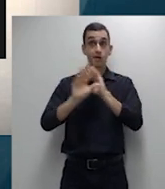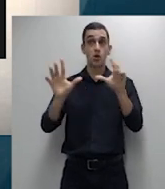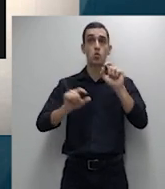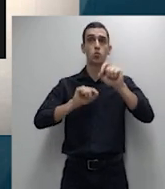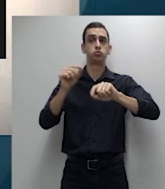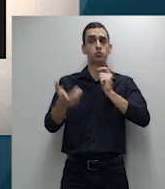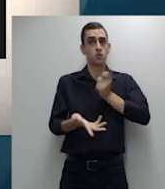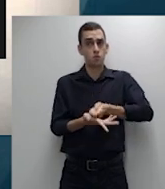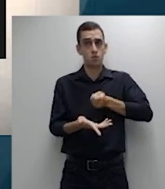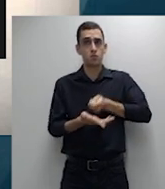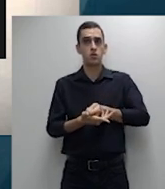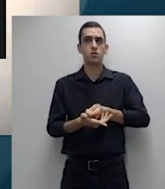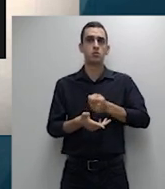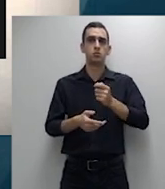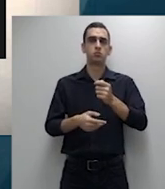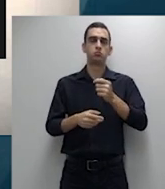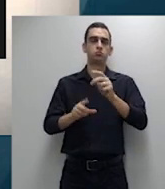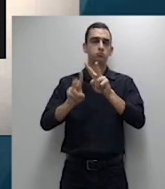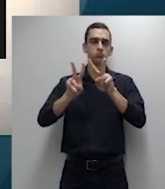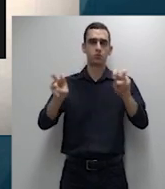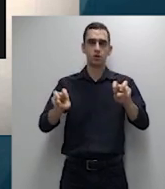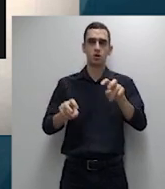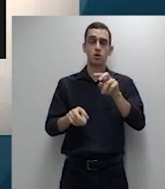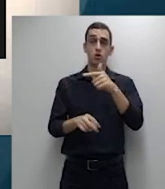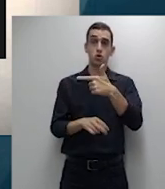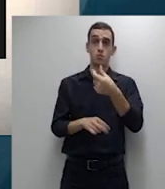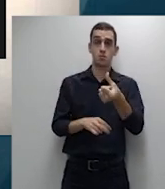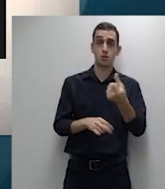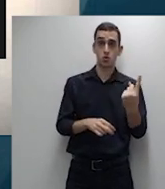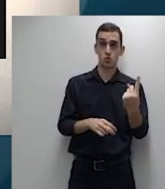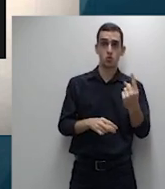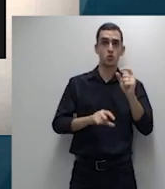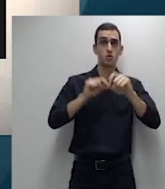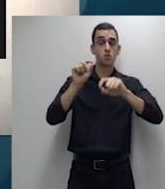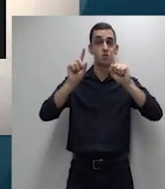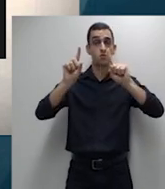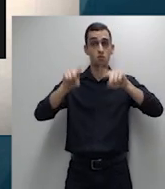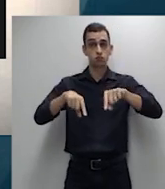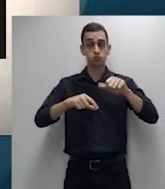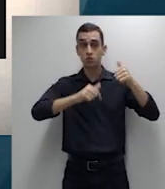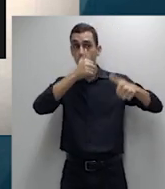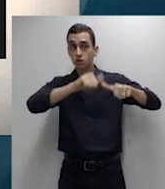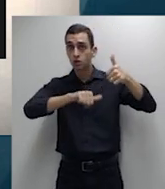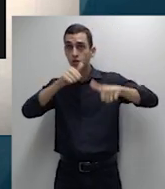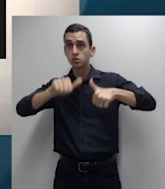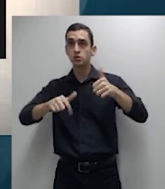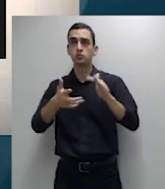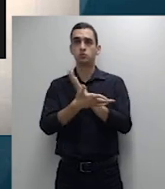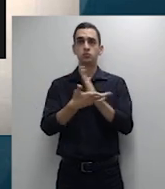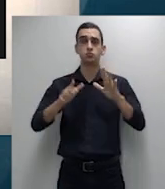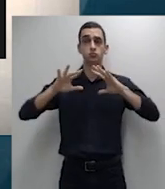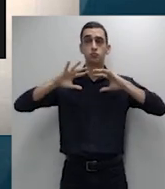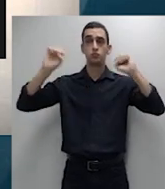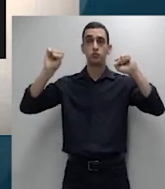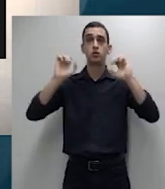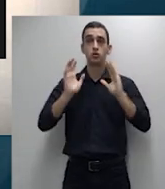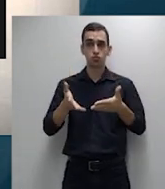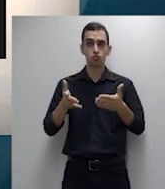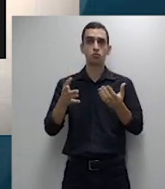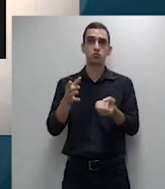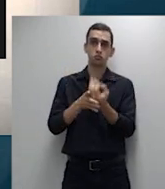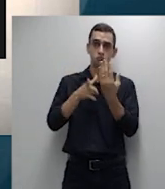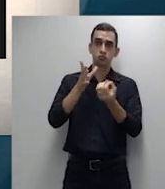obrigatória a aplicação do tema dos nenhum que ao menos se analise o que o Supremo produziu especialmente